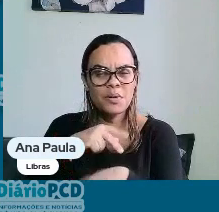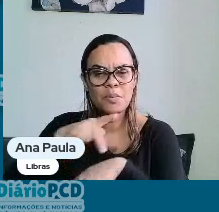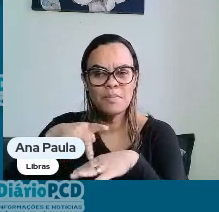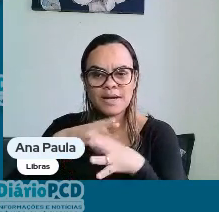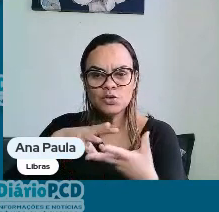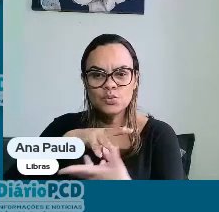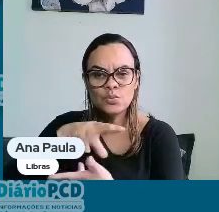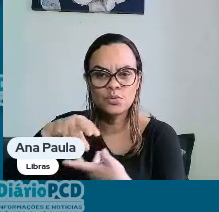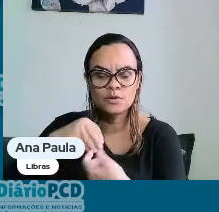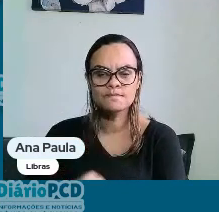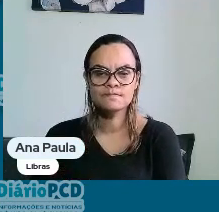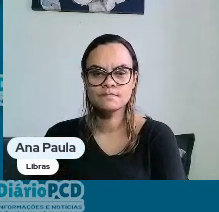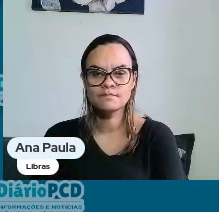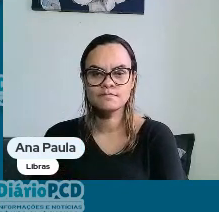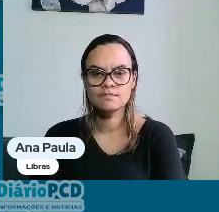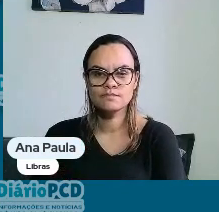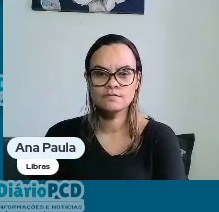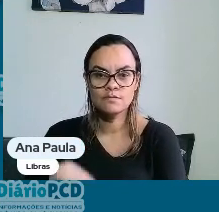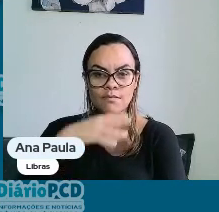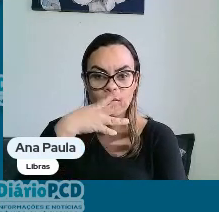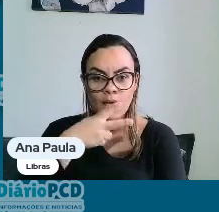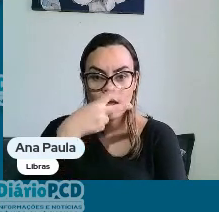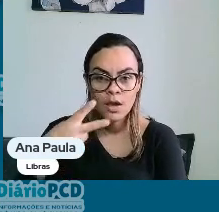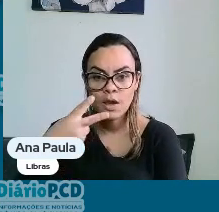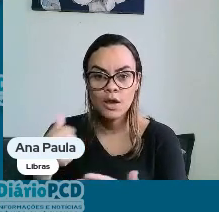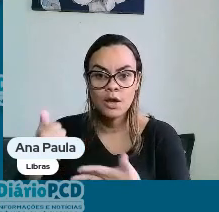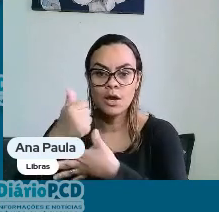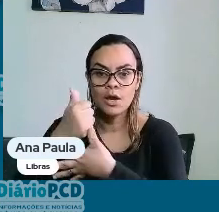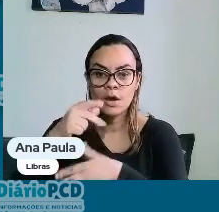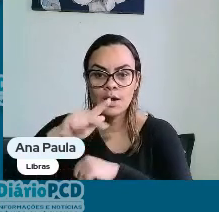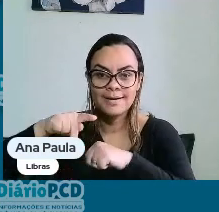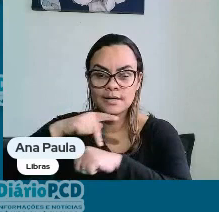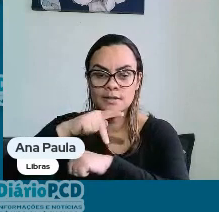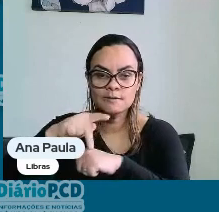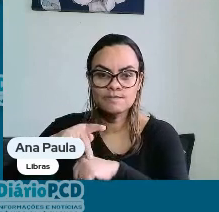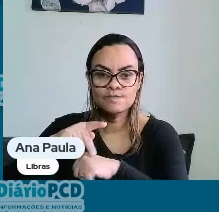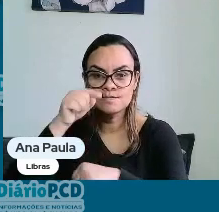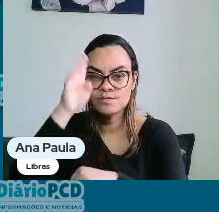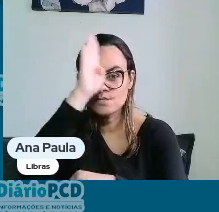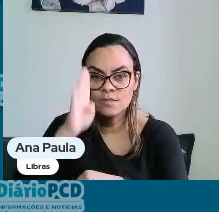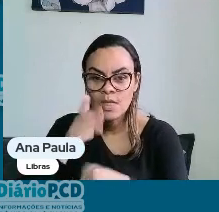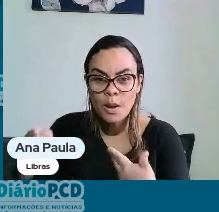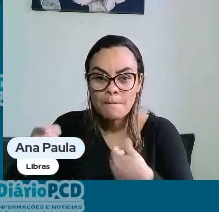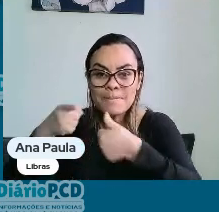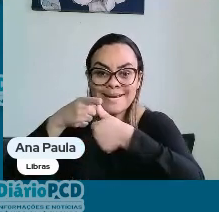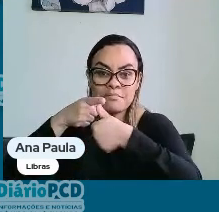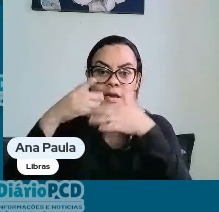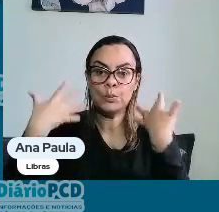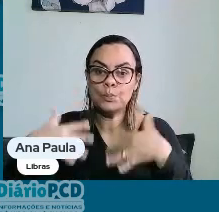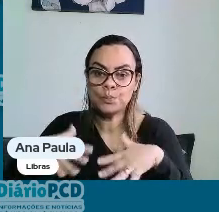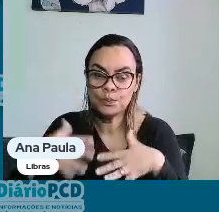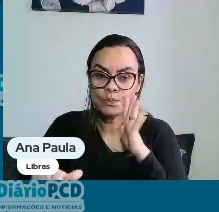mundo. Eles pegaram os 42 principais países e o Brasil estava em primeiro lugar.